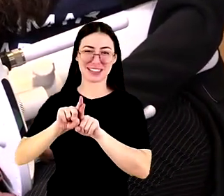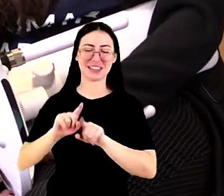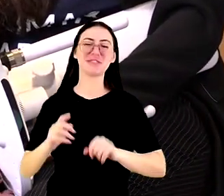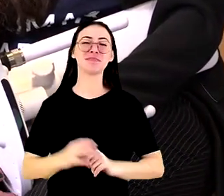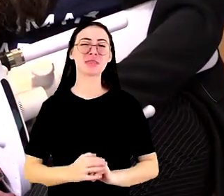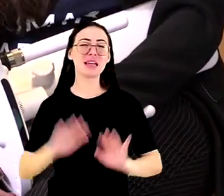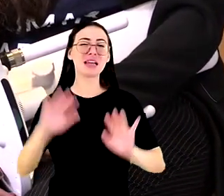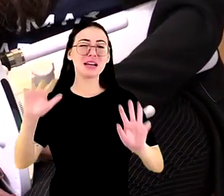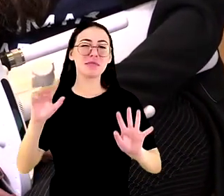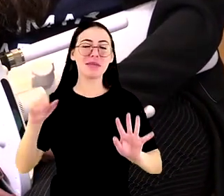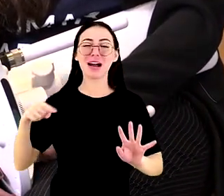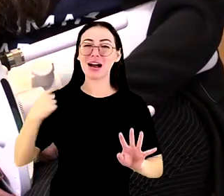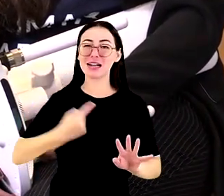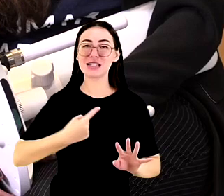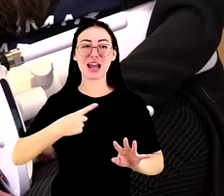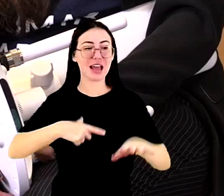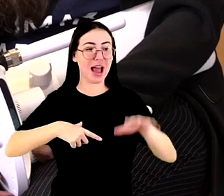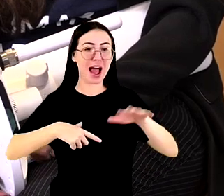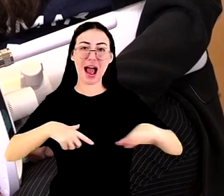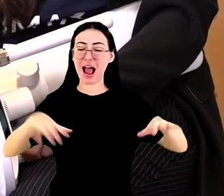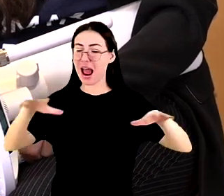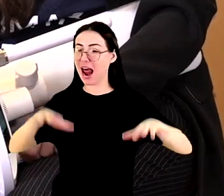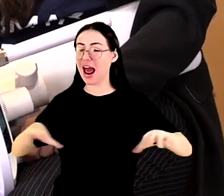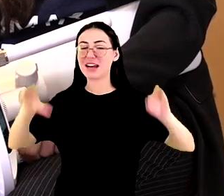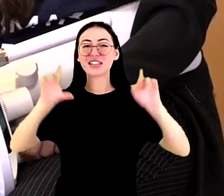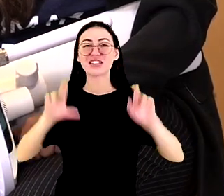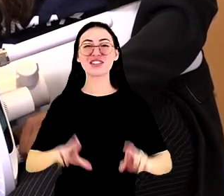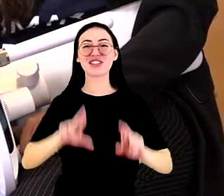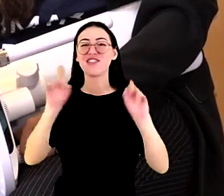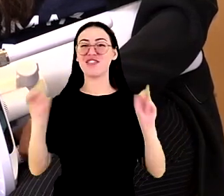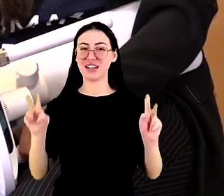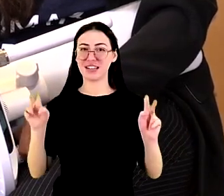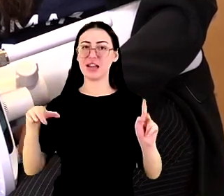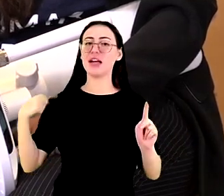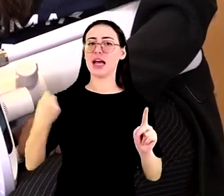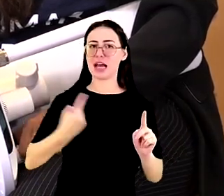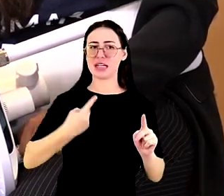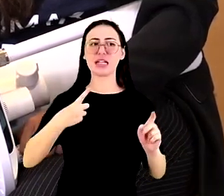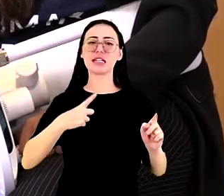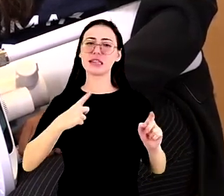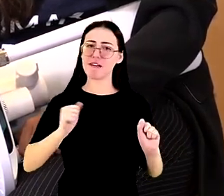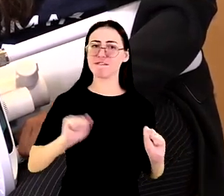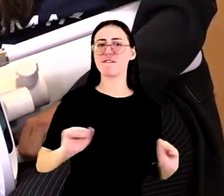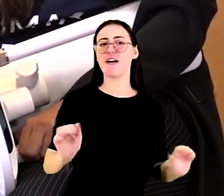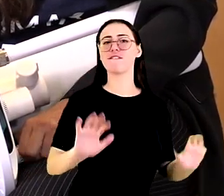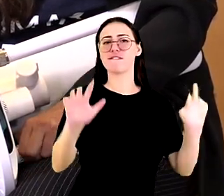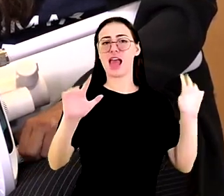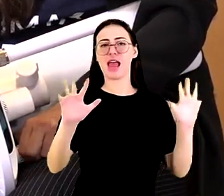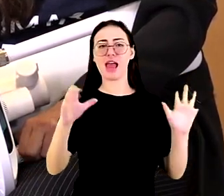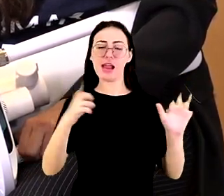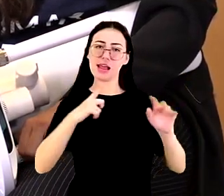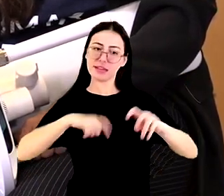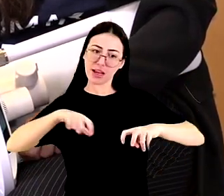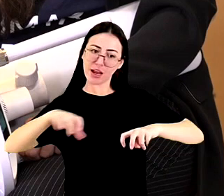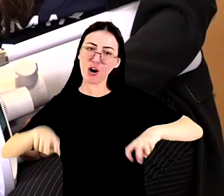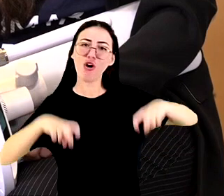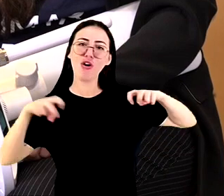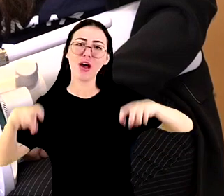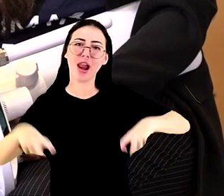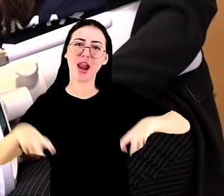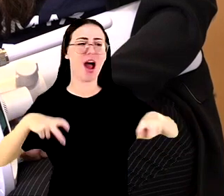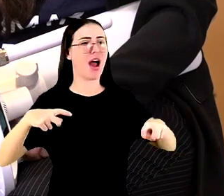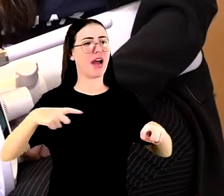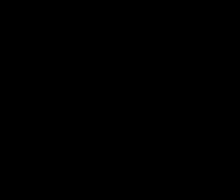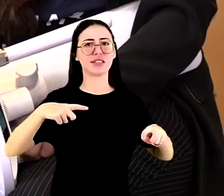a gente tem território de favela, a gente tem zona rural, a gente tem pessoas vindas de um Brasil enorme, com muita,